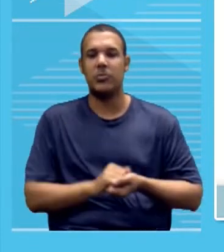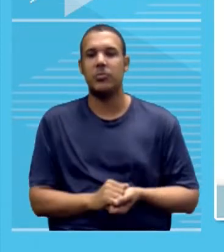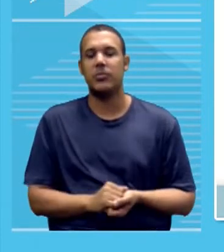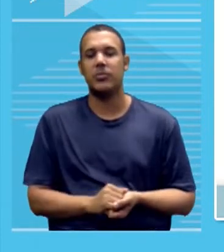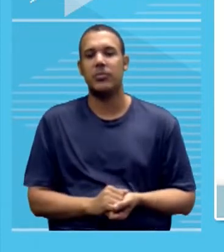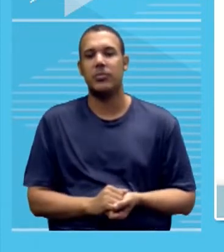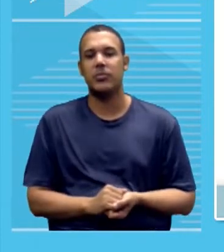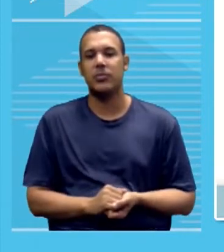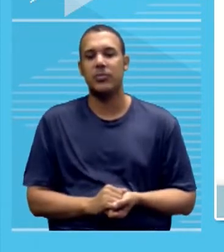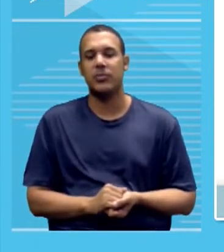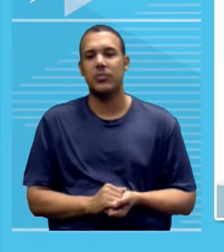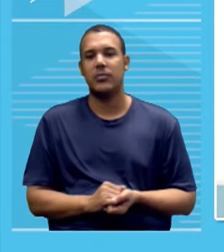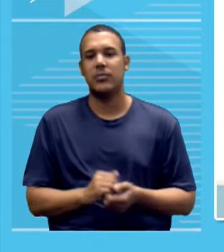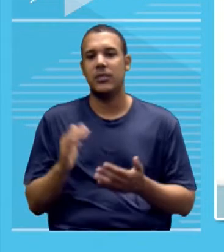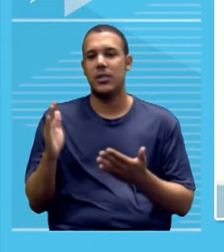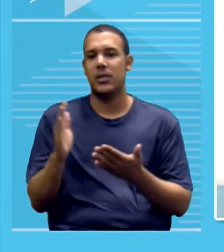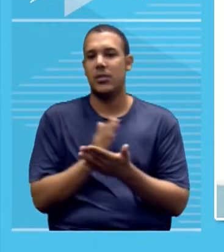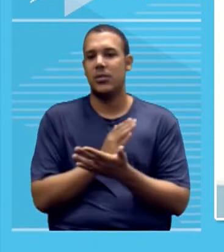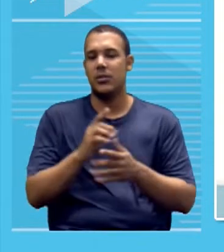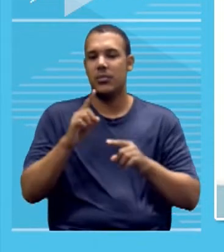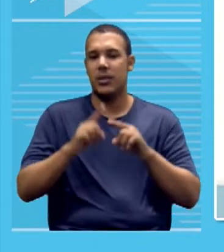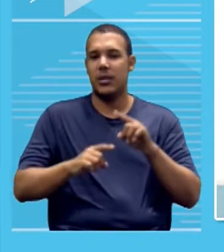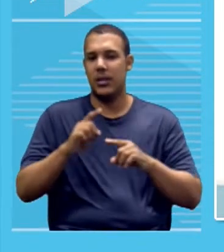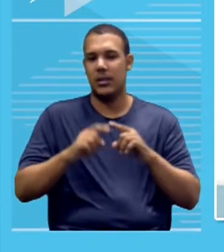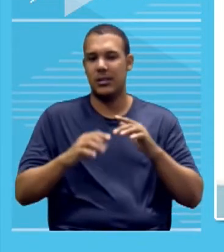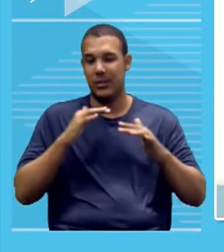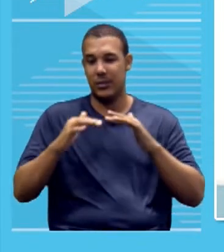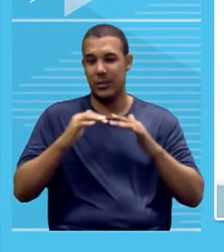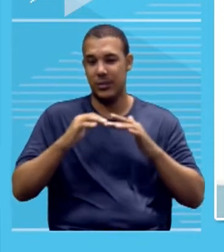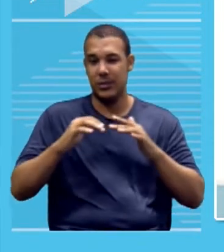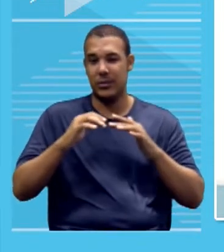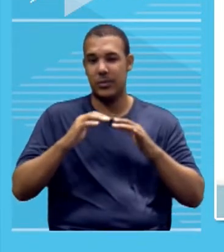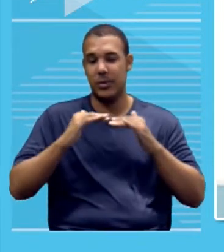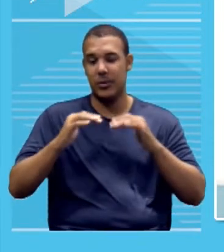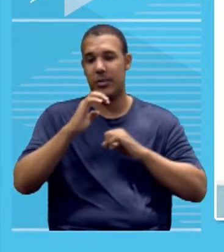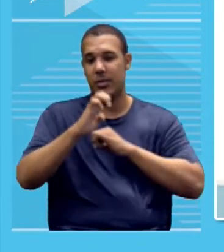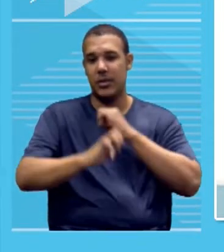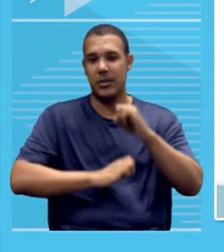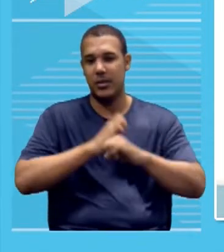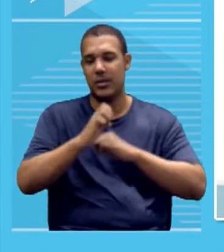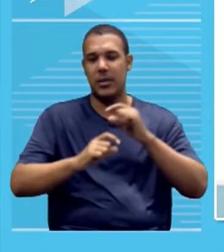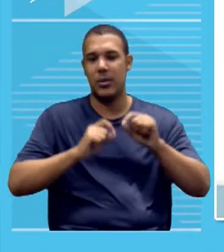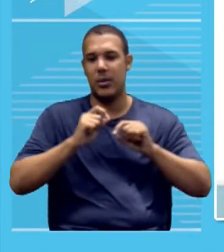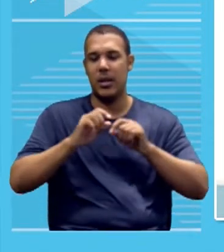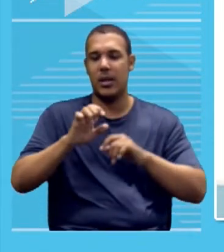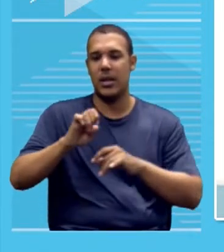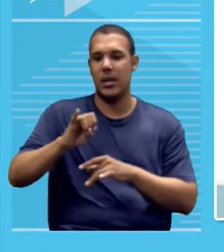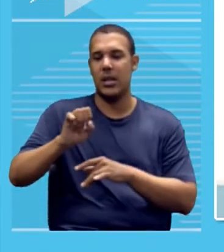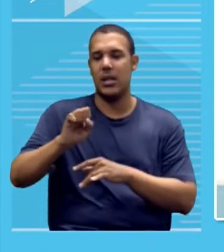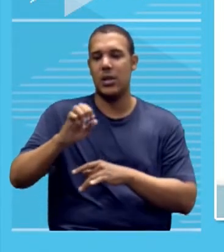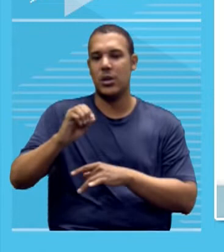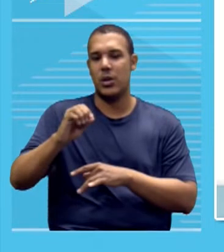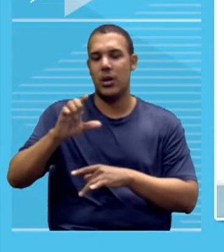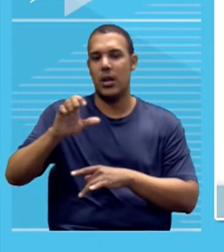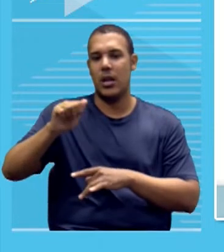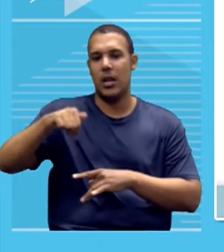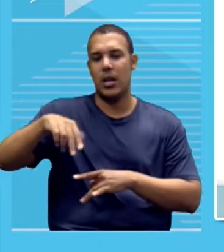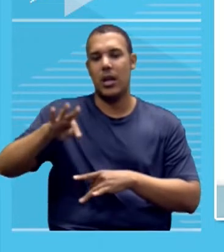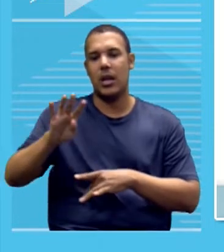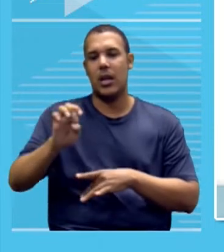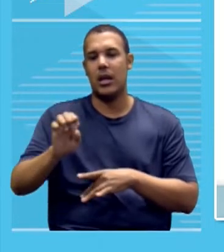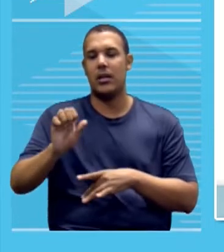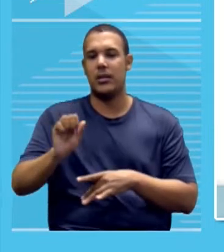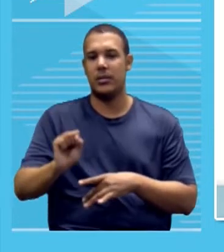os materiais que dificultam a movimentação dos elétrons são chamados de isolantes, tá bom? Então você tem